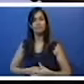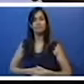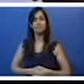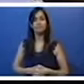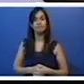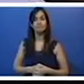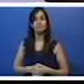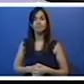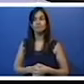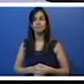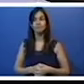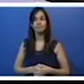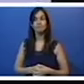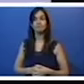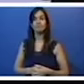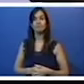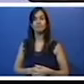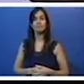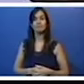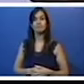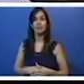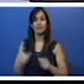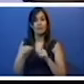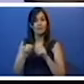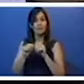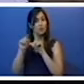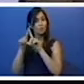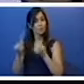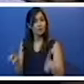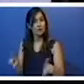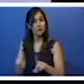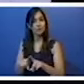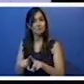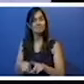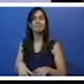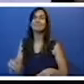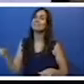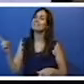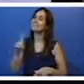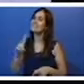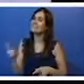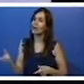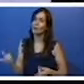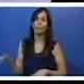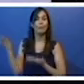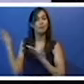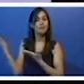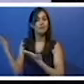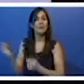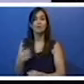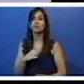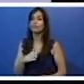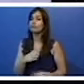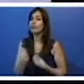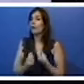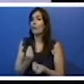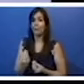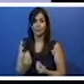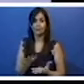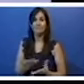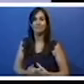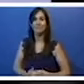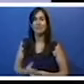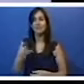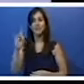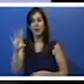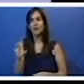do hexágono se formando um triângulo não nesse caso pessoal só tem essa opção